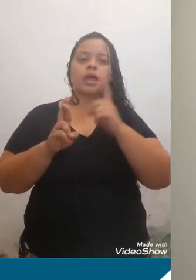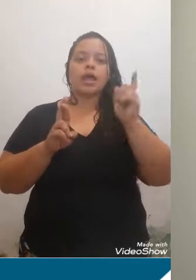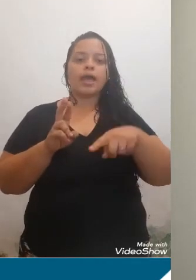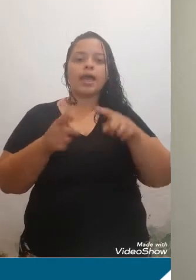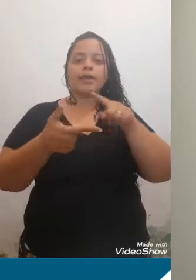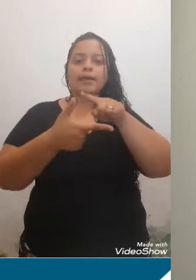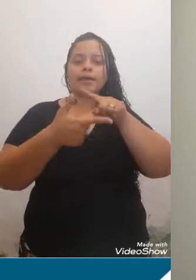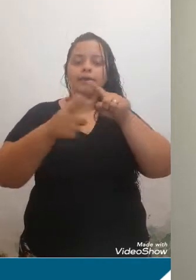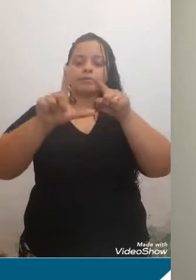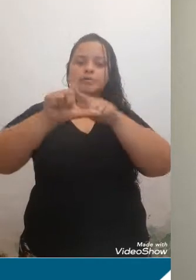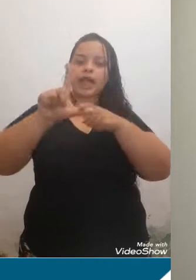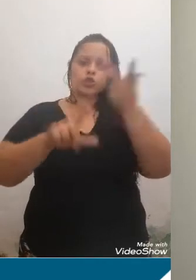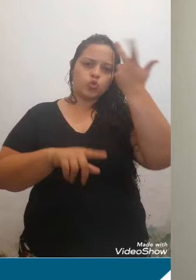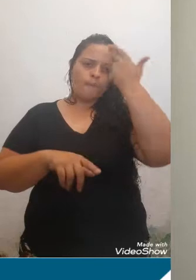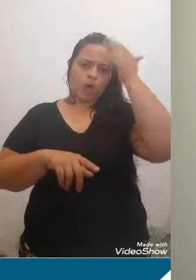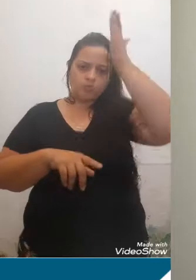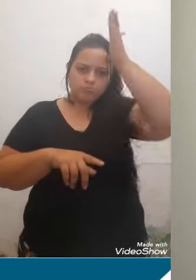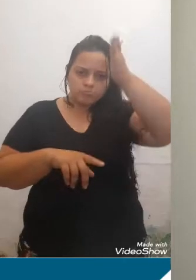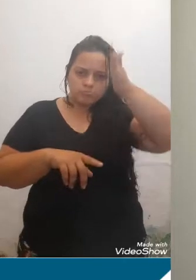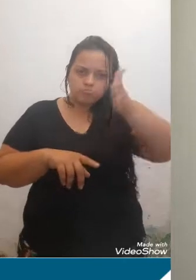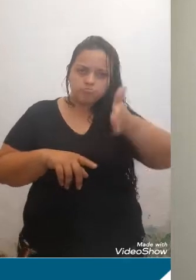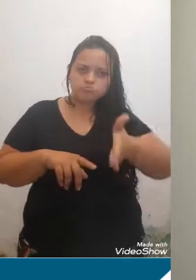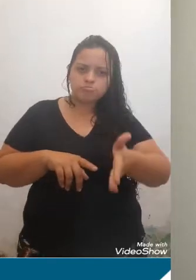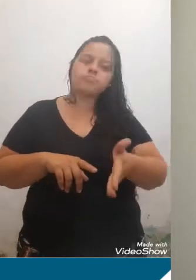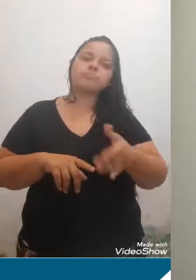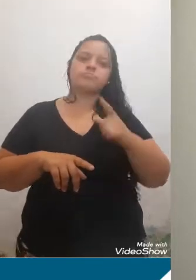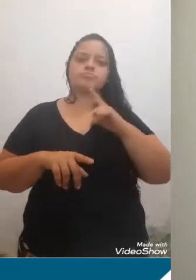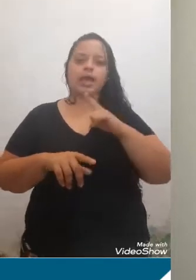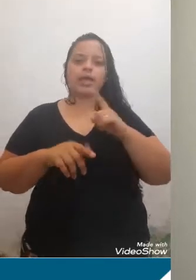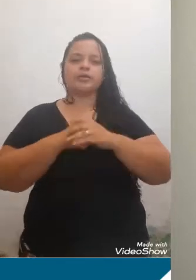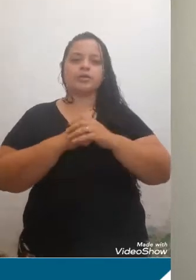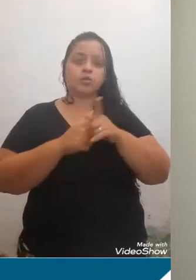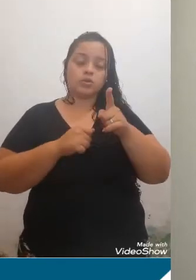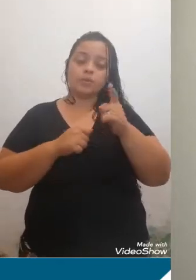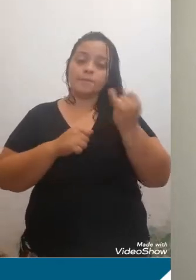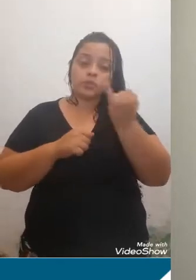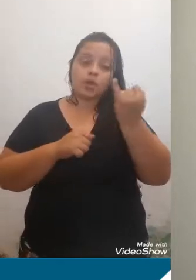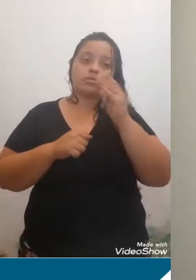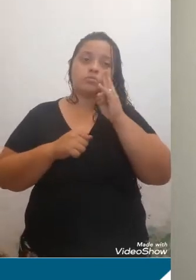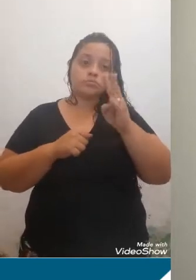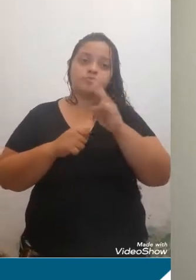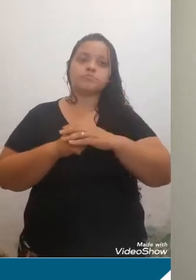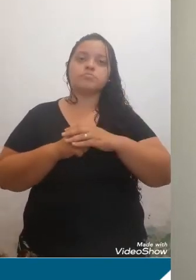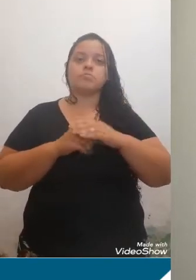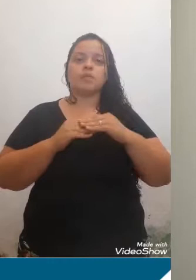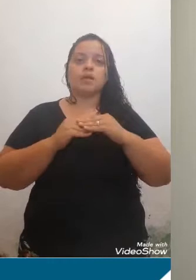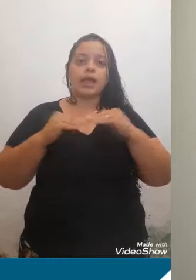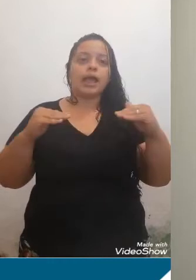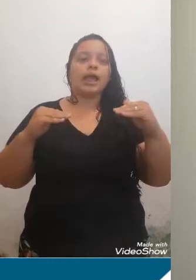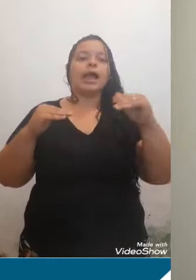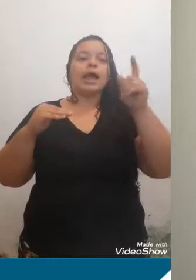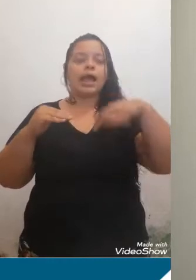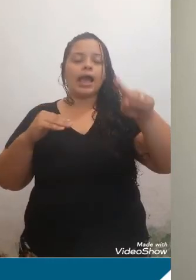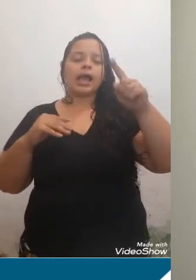são medidos em relação à reta normal. Então, essa reta normal aí é muito importante, você tem que tomar cuidado com isso. Tanto o